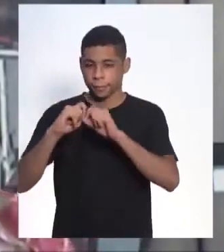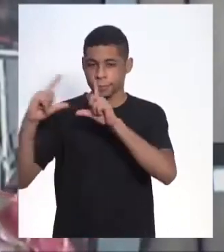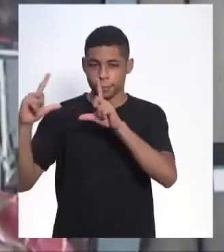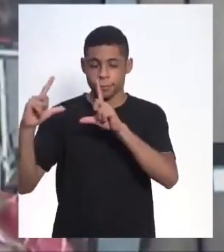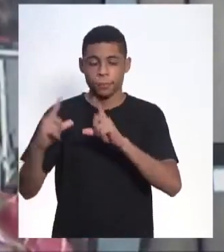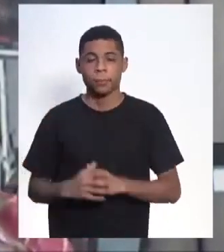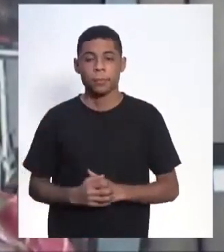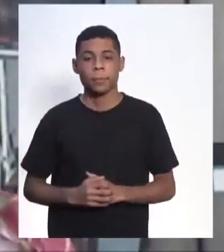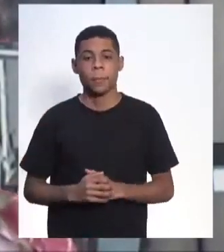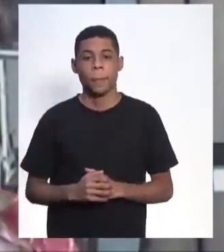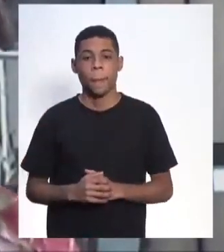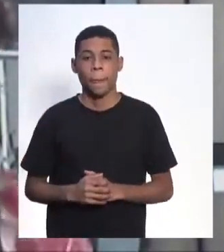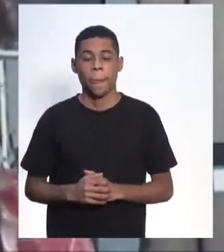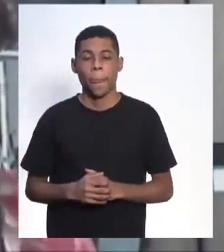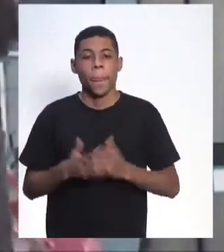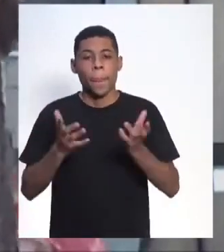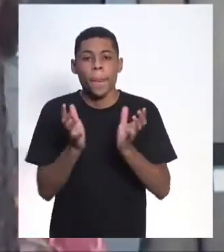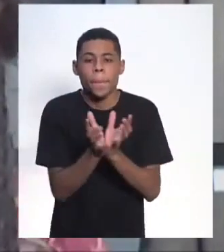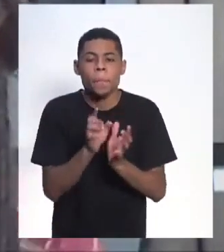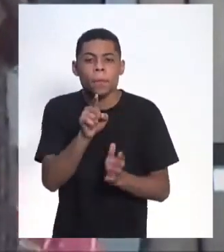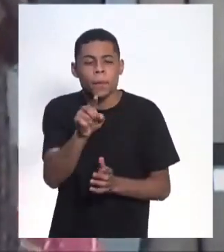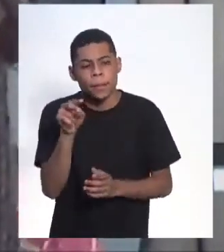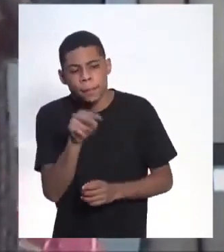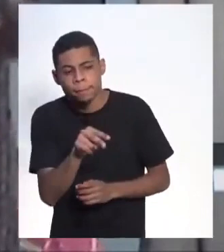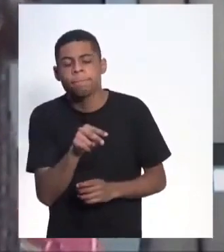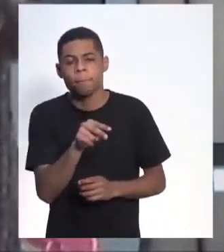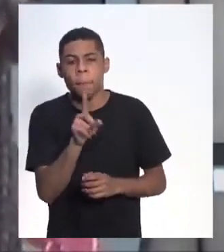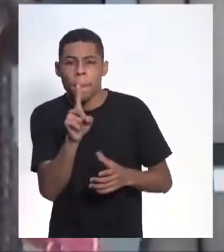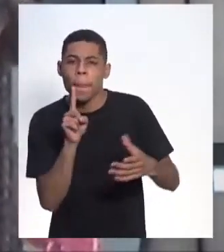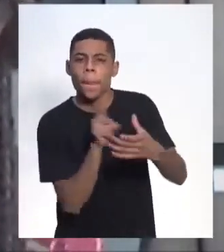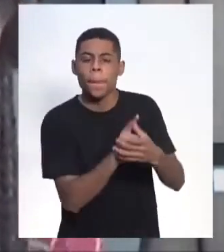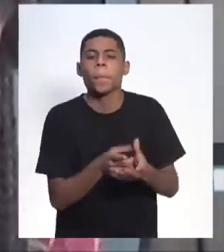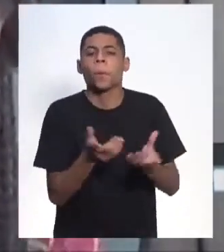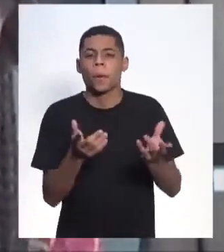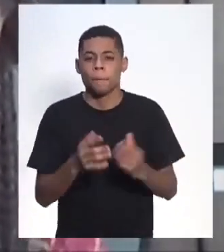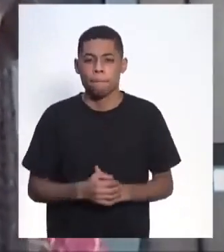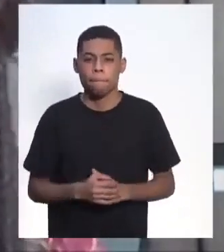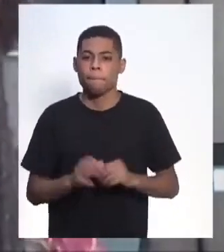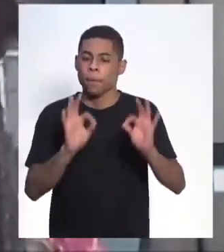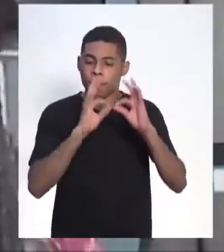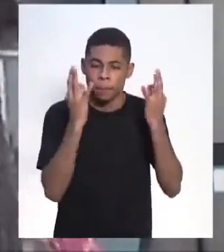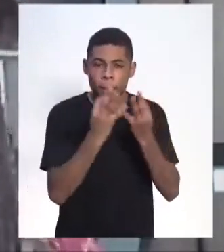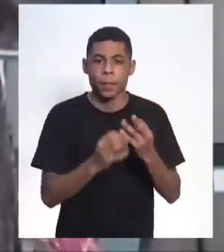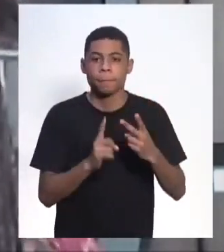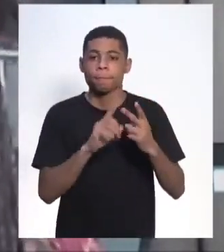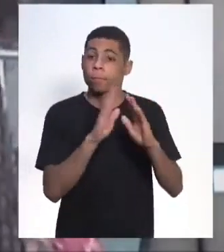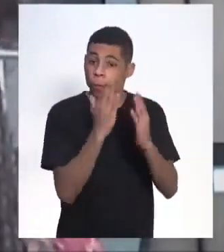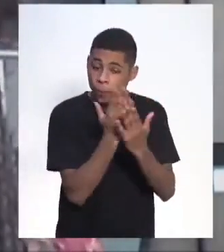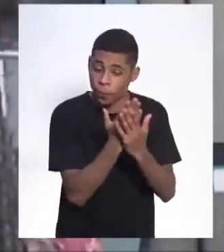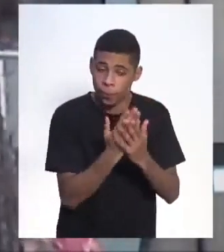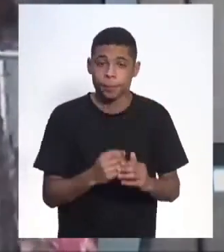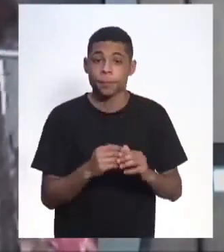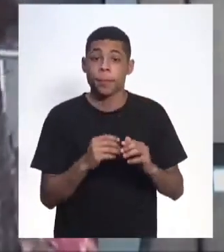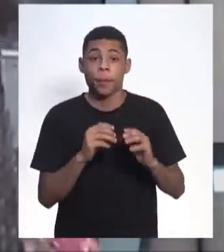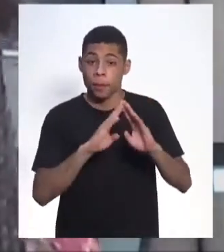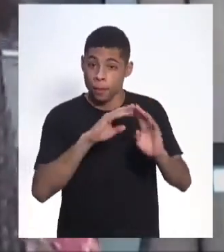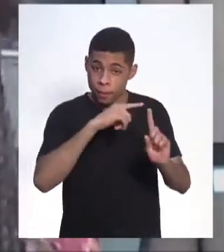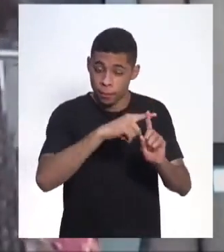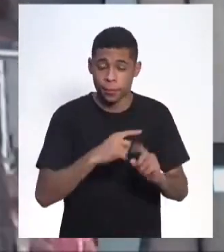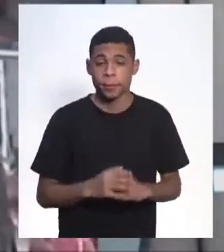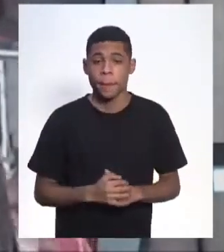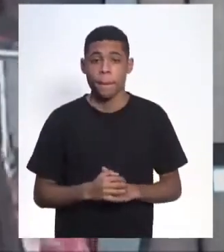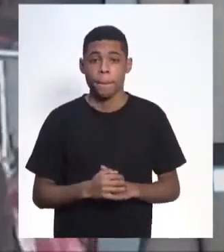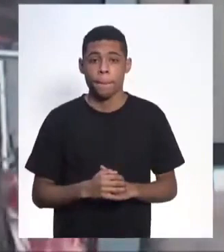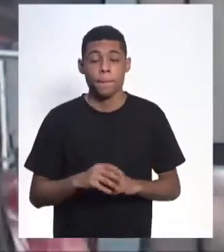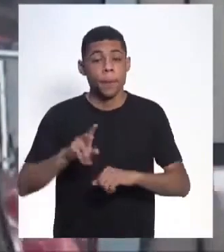tela quais grupos sociais vocês fazem parte, né? Família, escola, igreja,